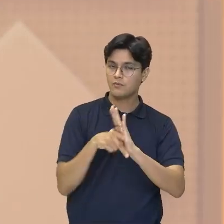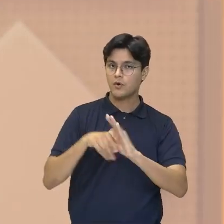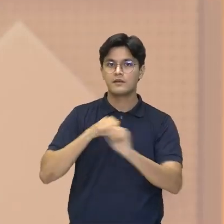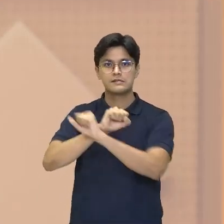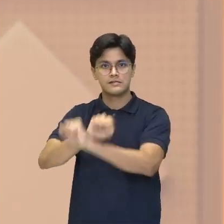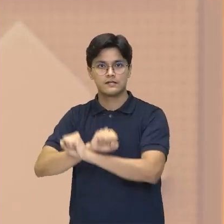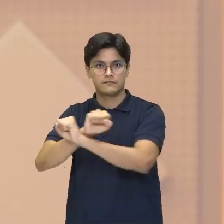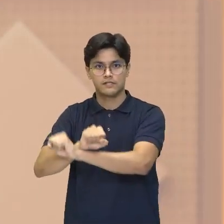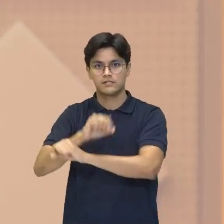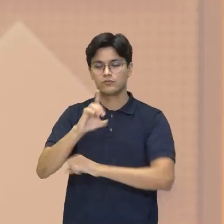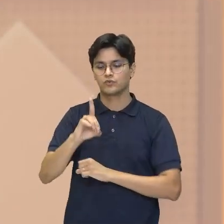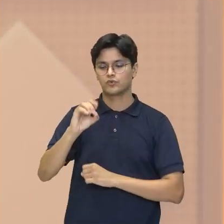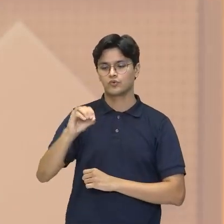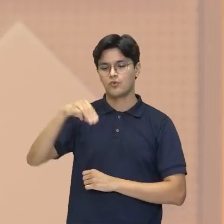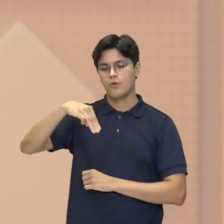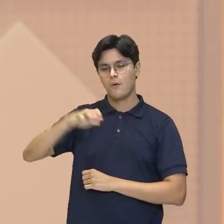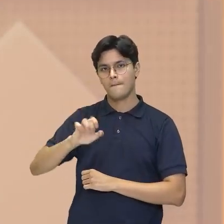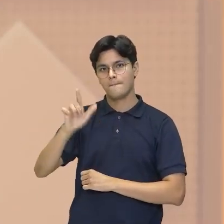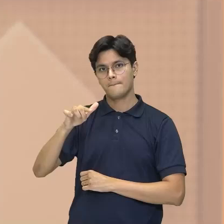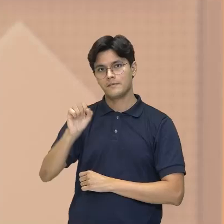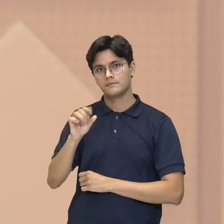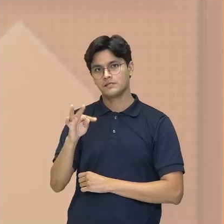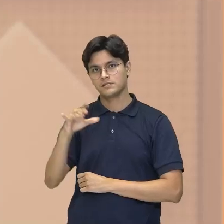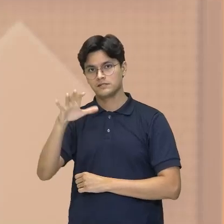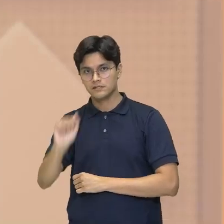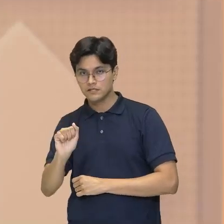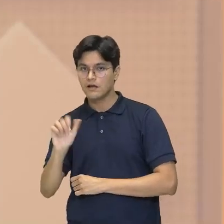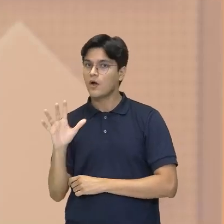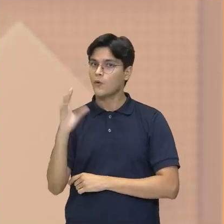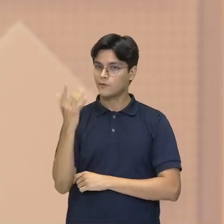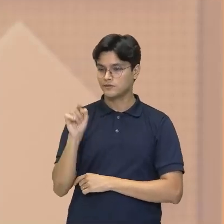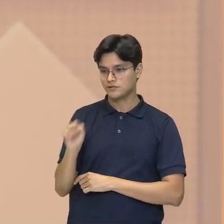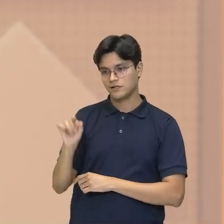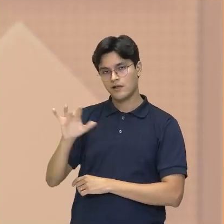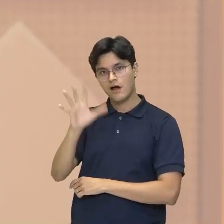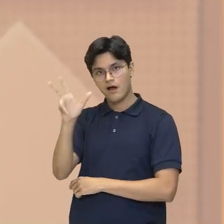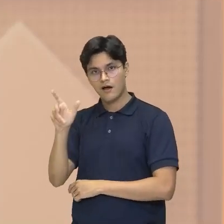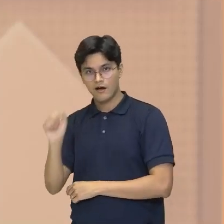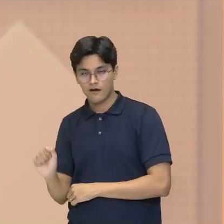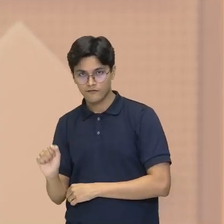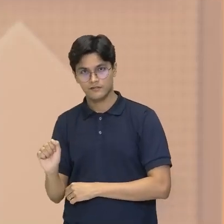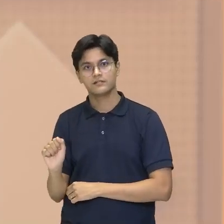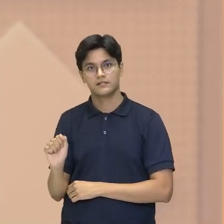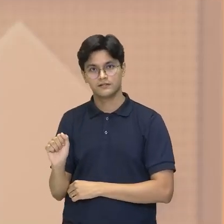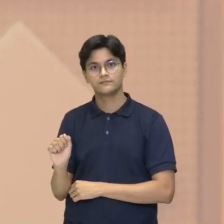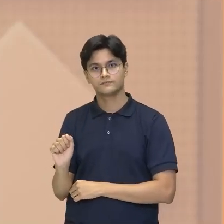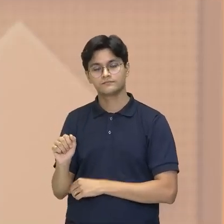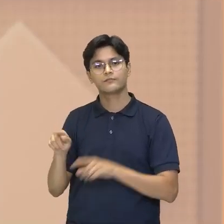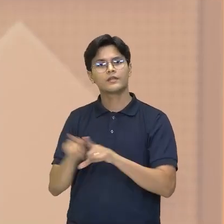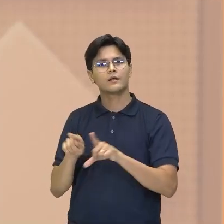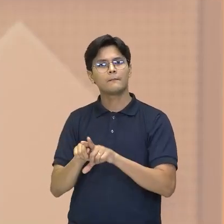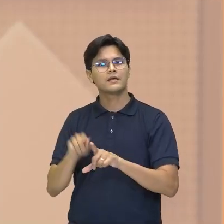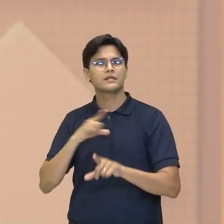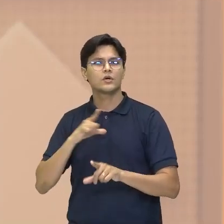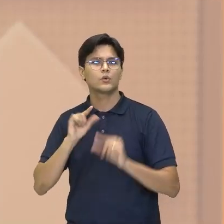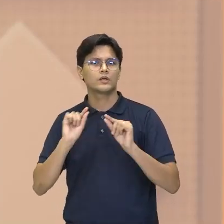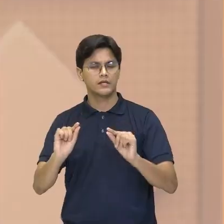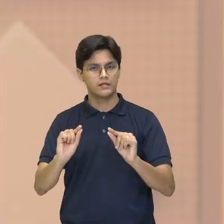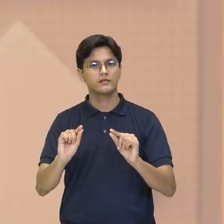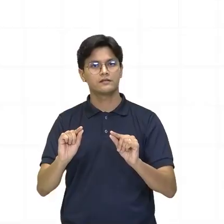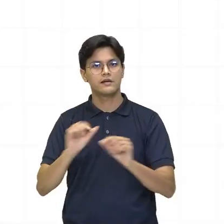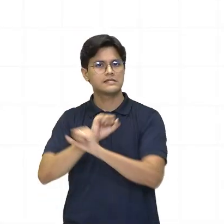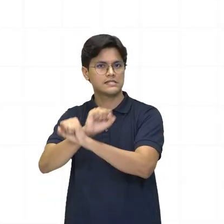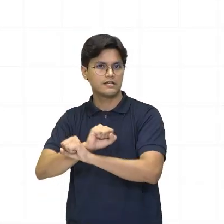doméstica presente na África antes da chegada dos europeus e também dos muçulmanos. Acompanhem comigo agora a